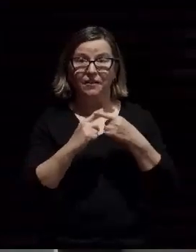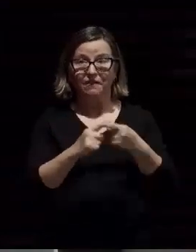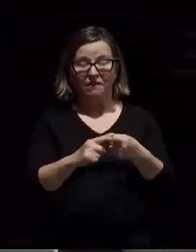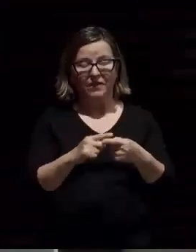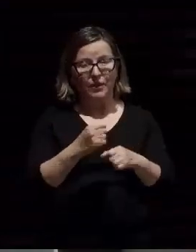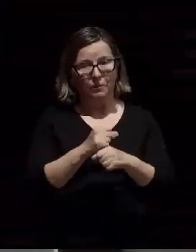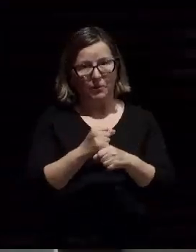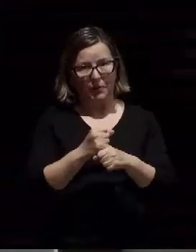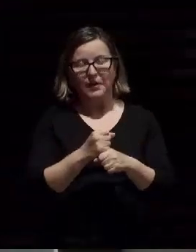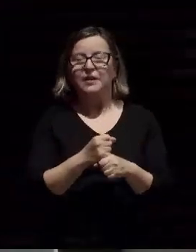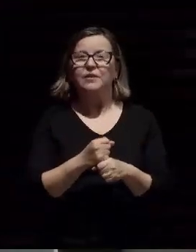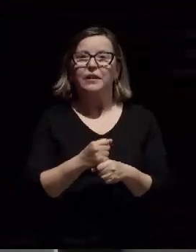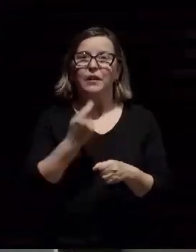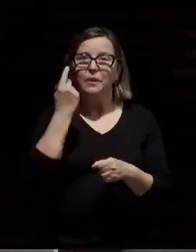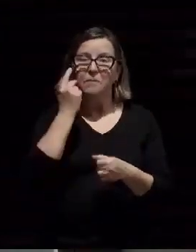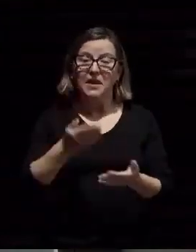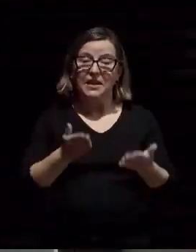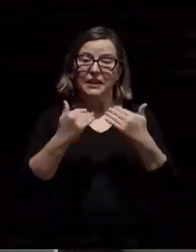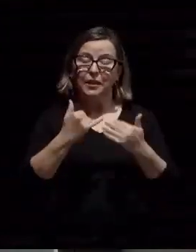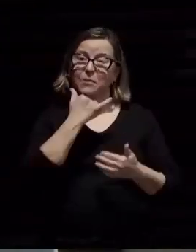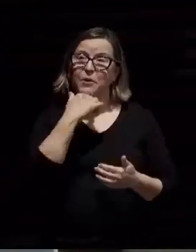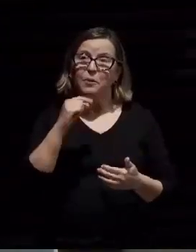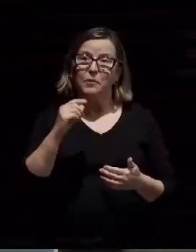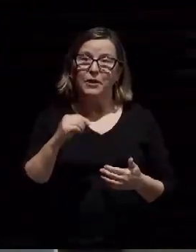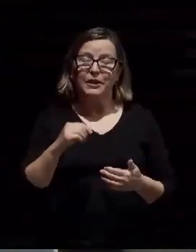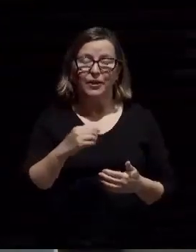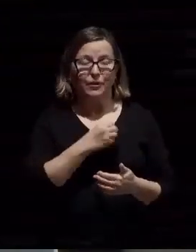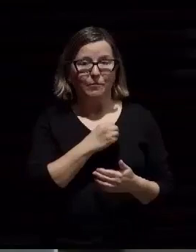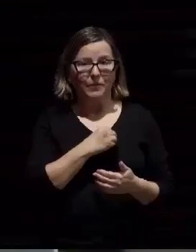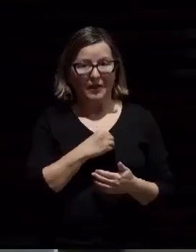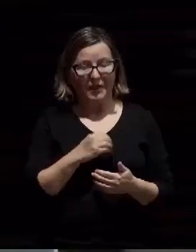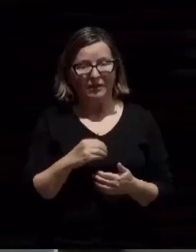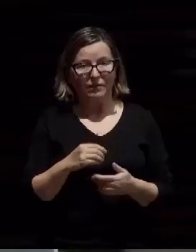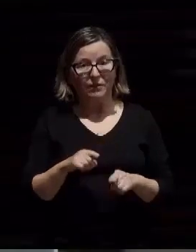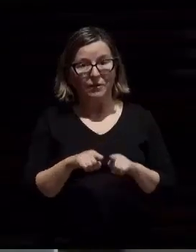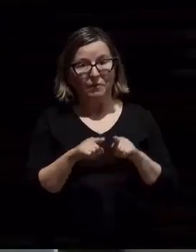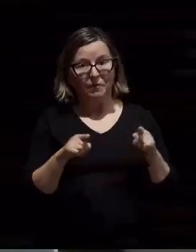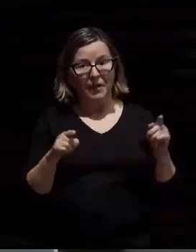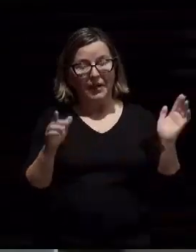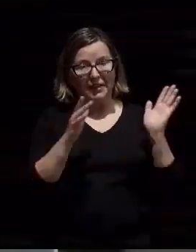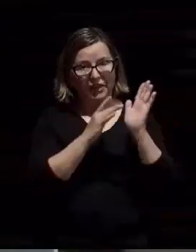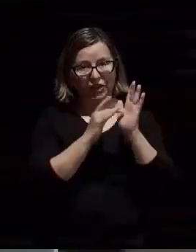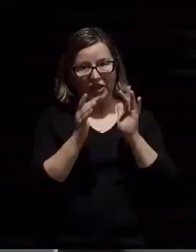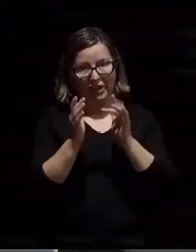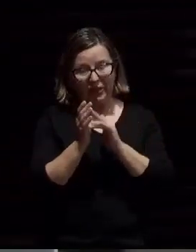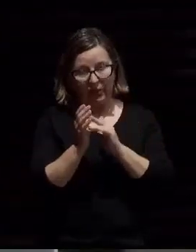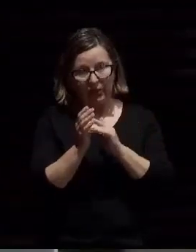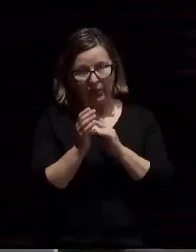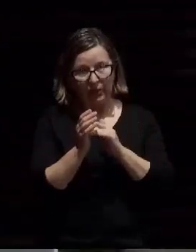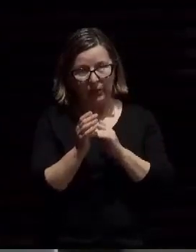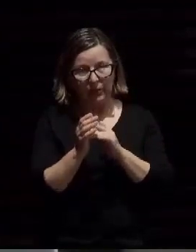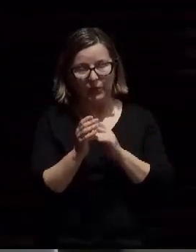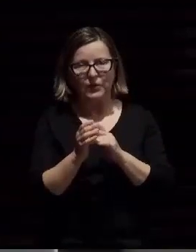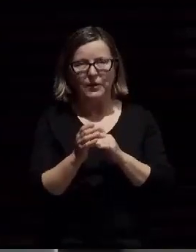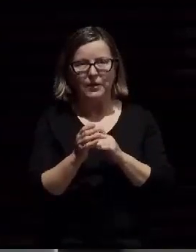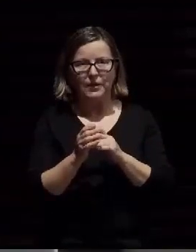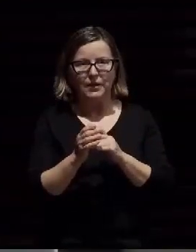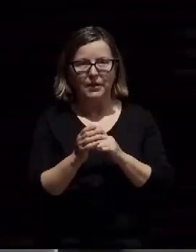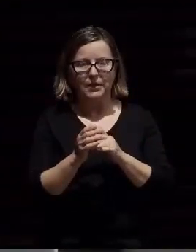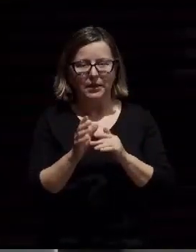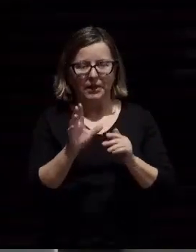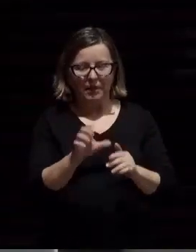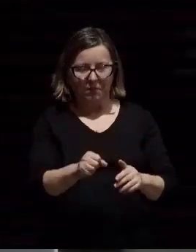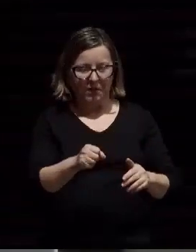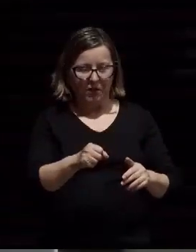com aquelas ovelhas, e Jesus chegou lá com uma azorrague e botou a turma para correr.